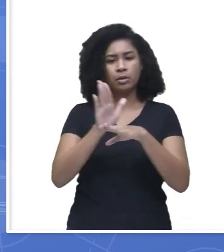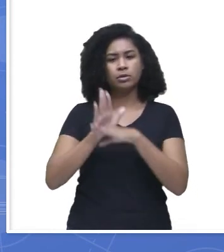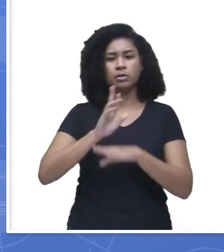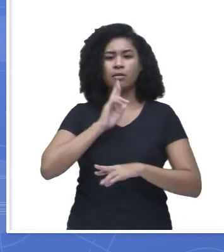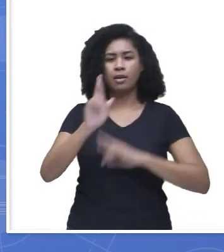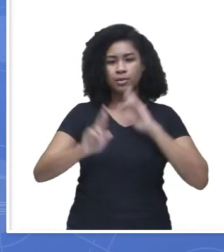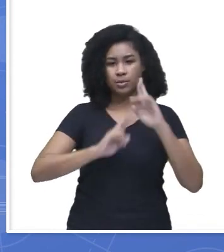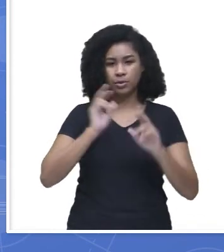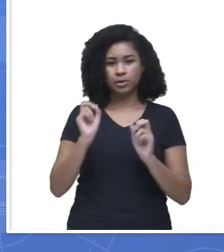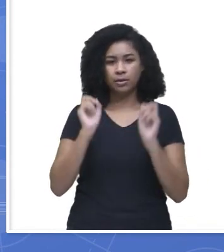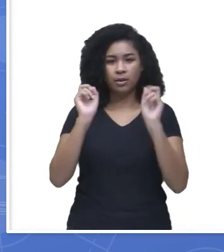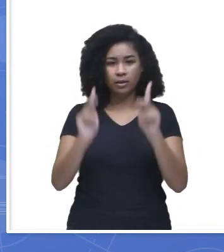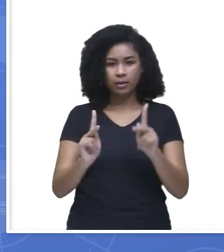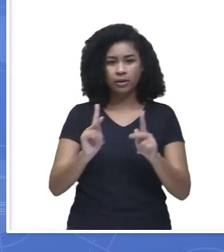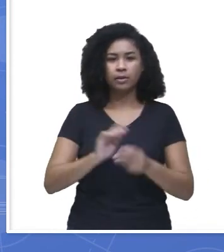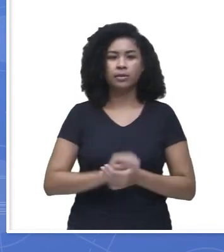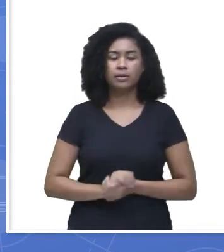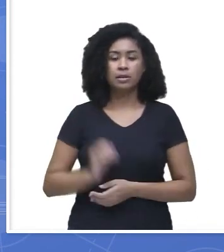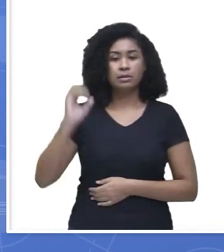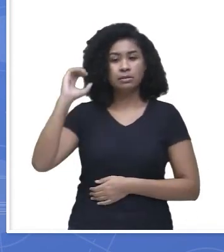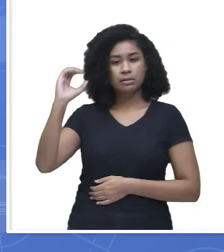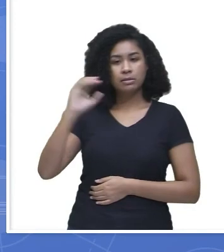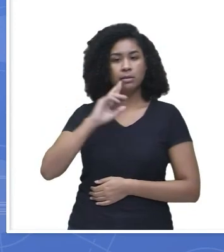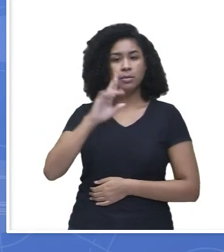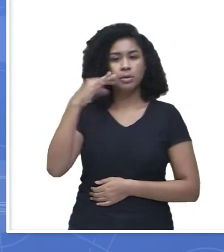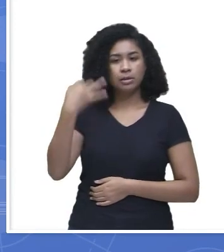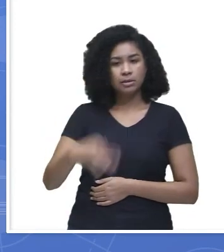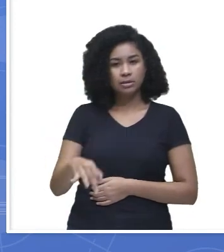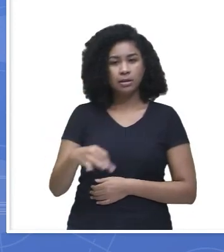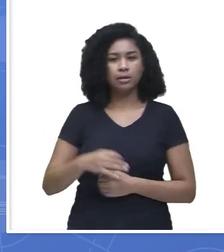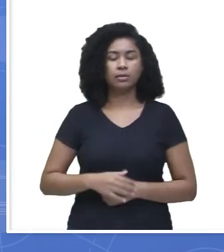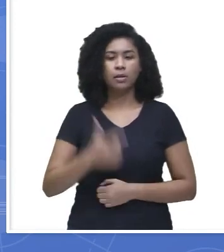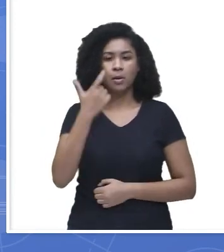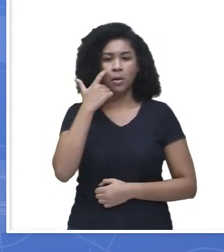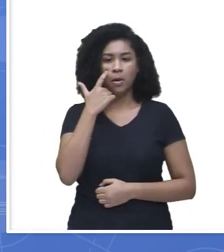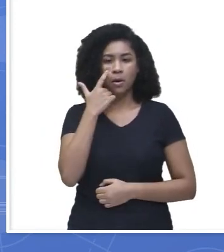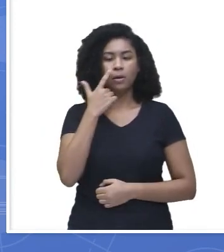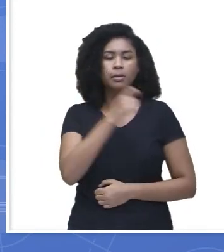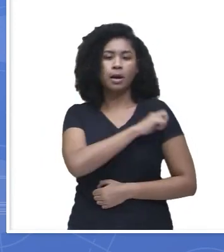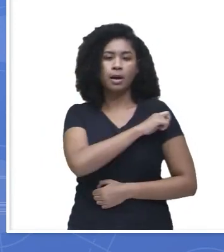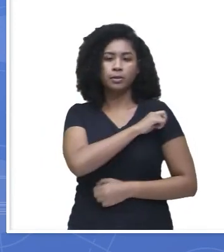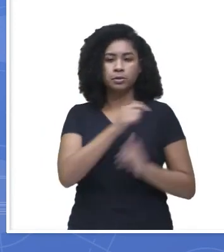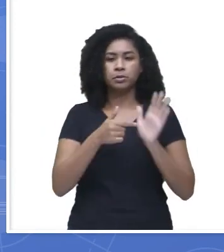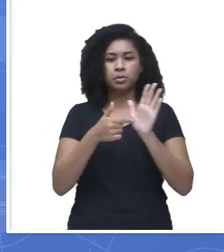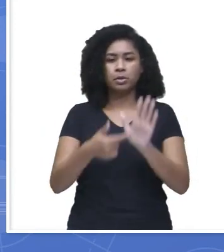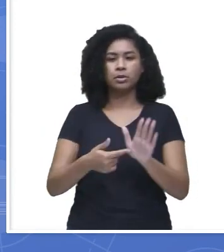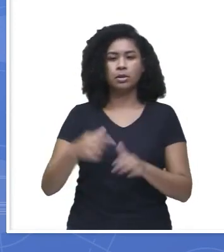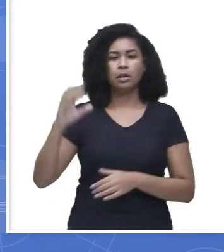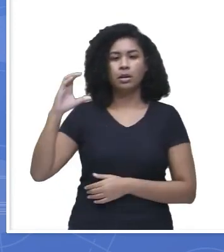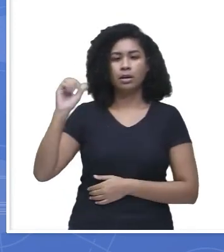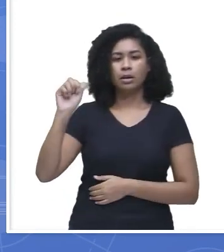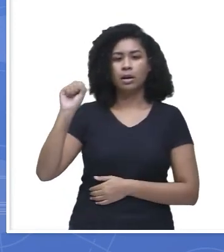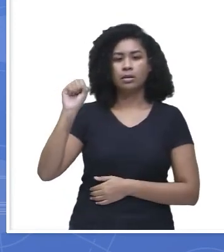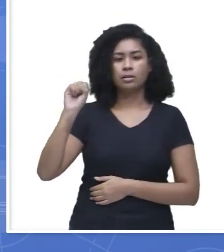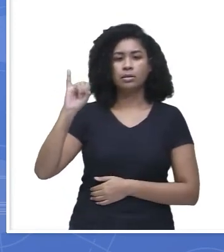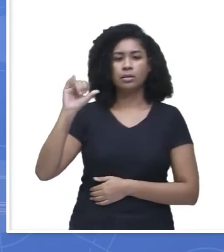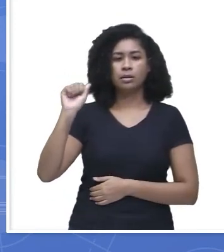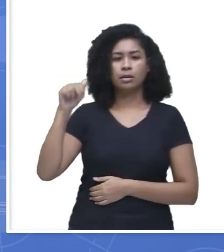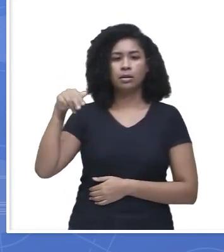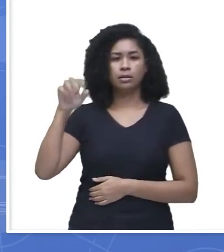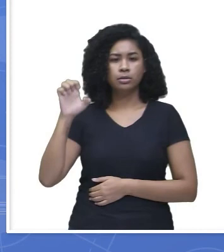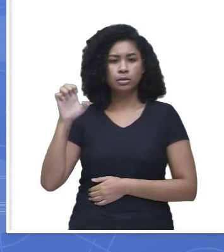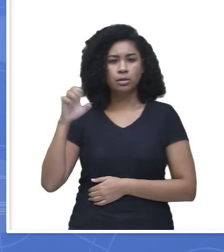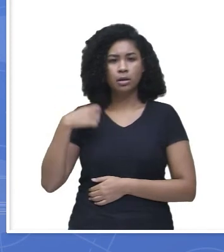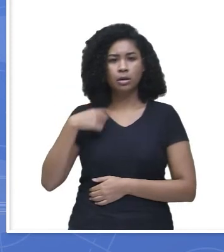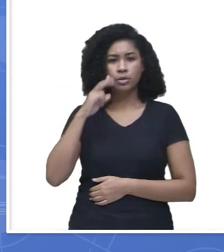chamar, tá bom? Então, letra C. Então, aí, olha, Cassiane, vamos arrumar aí. Quem aí que marcou a C? Oh, my